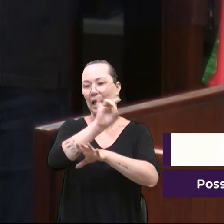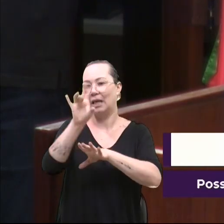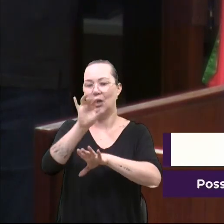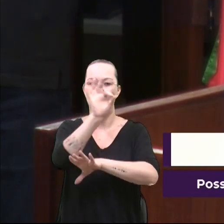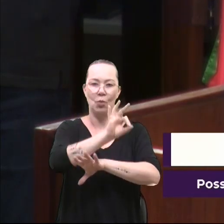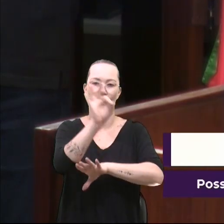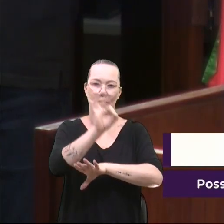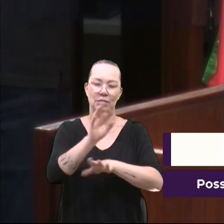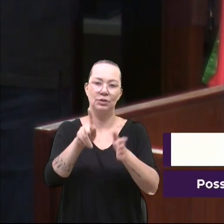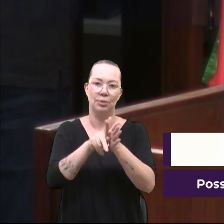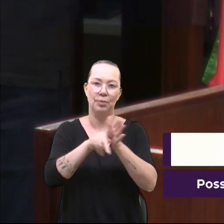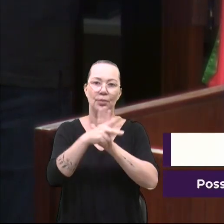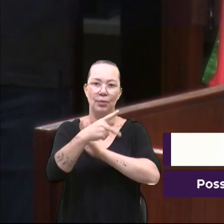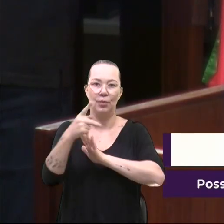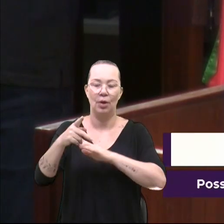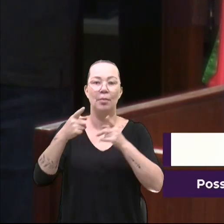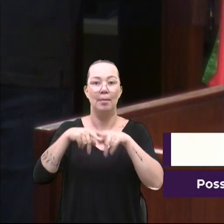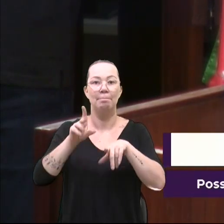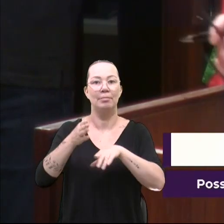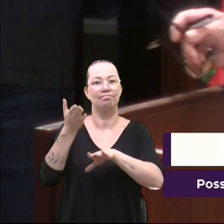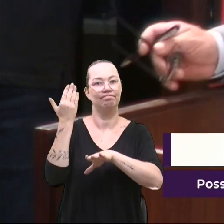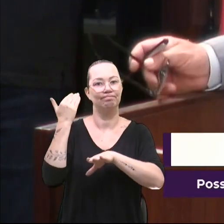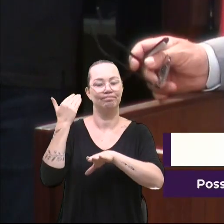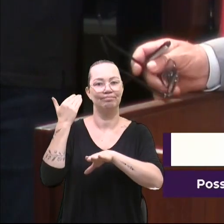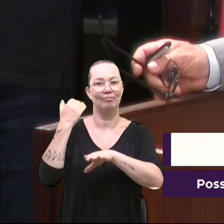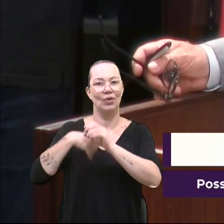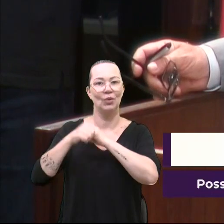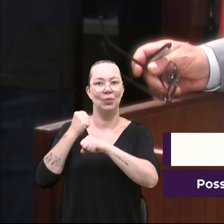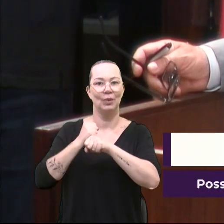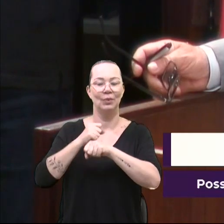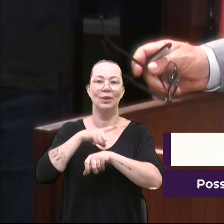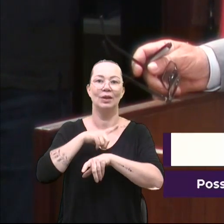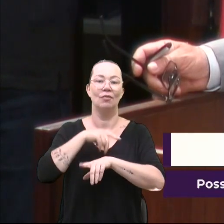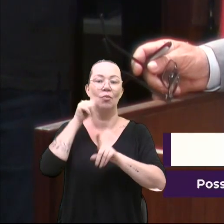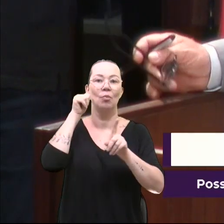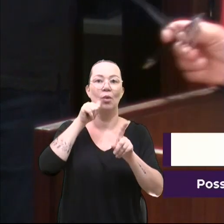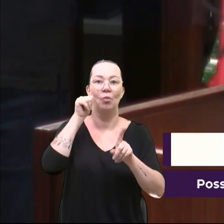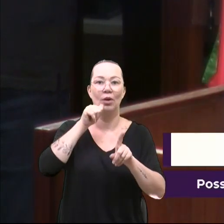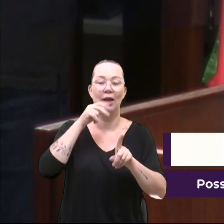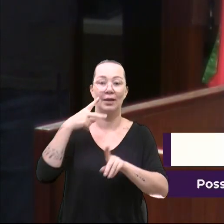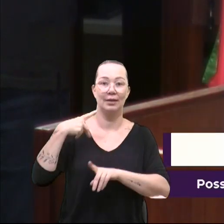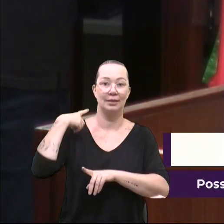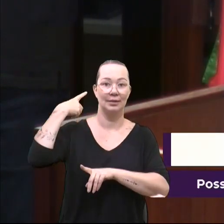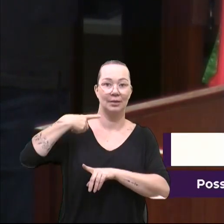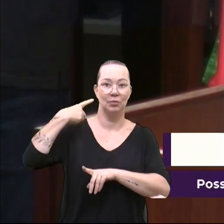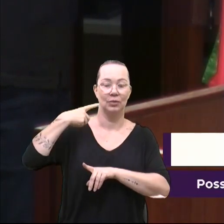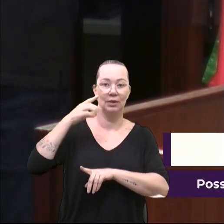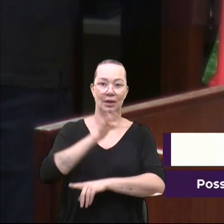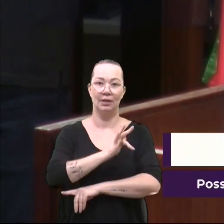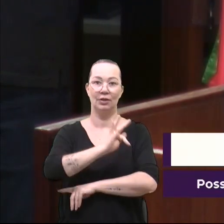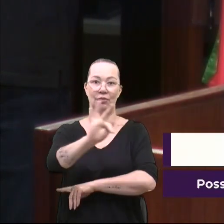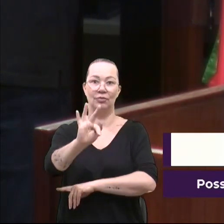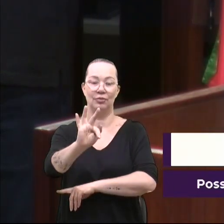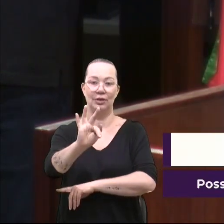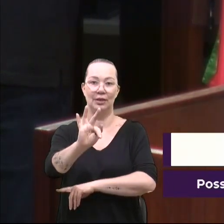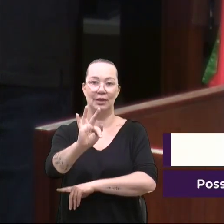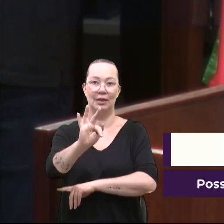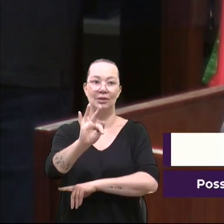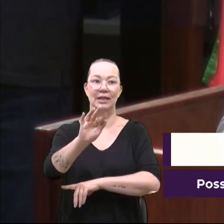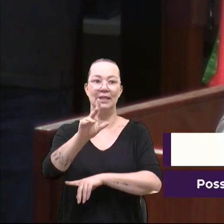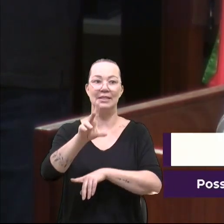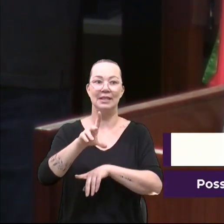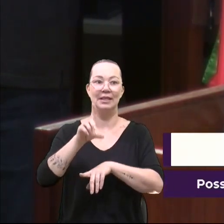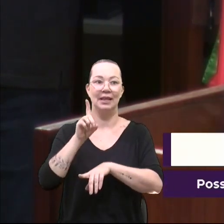na eleição de 2020. Eu recebo de uma mulher, deputada federal, Denise Pessoa, e passo para uma suplente